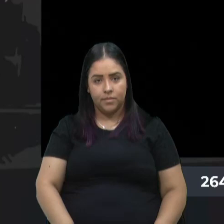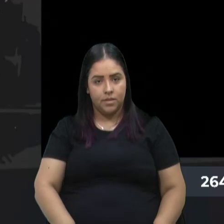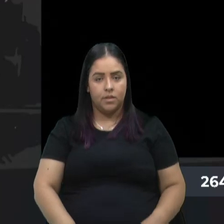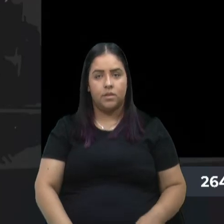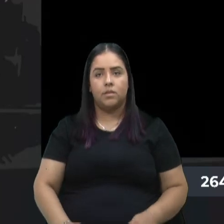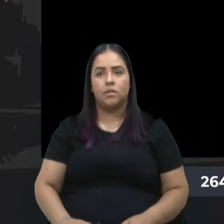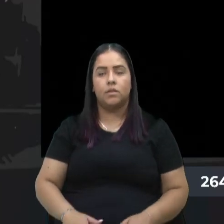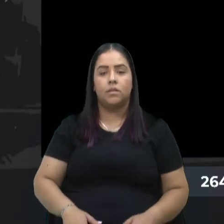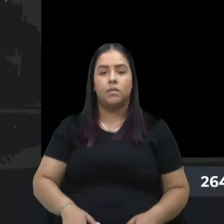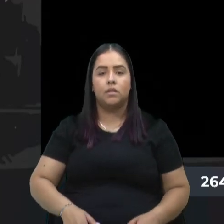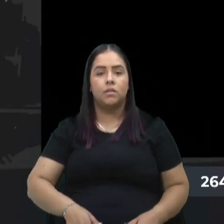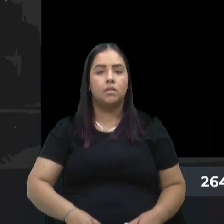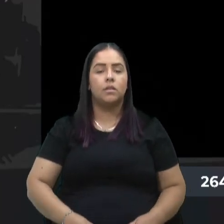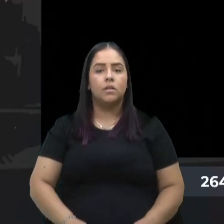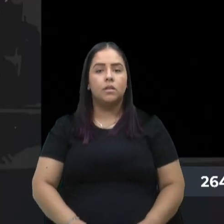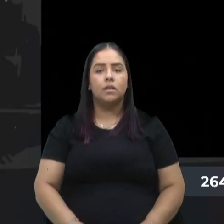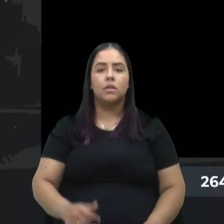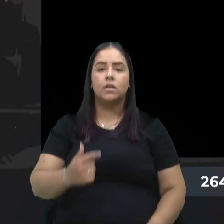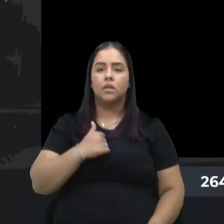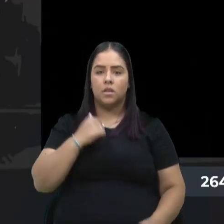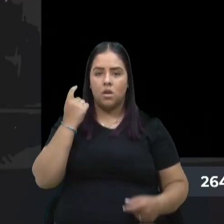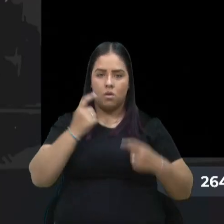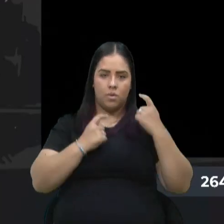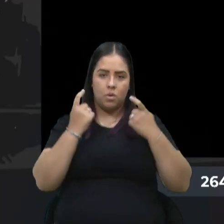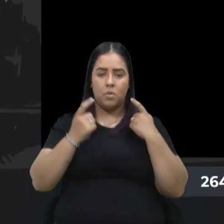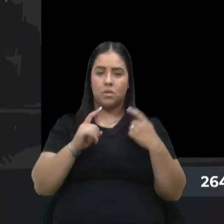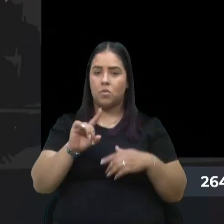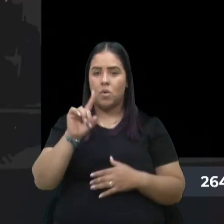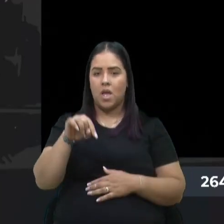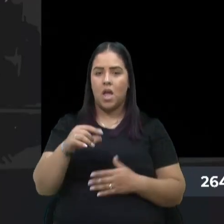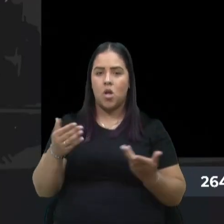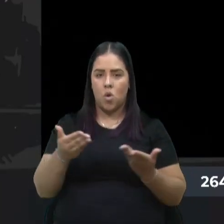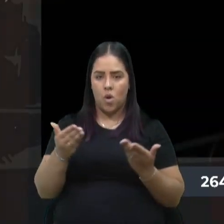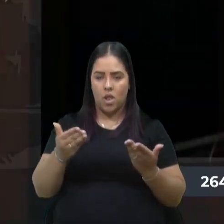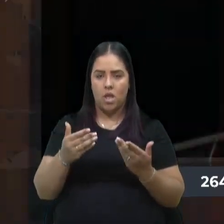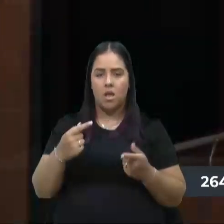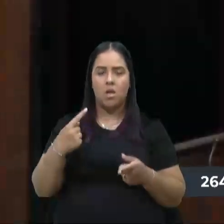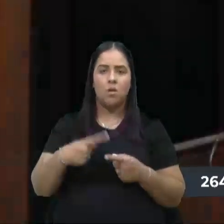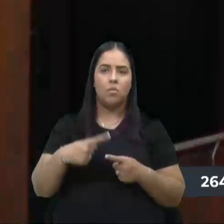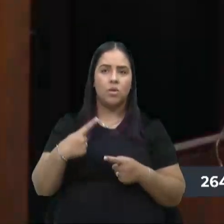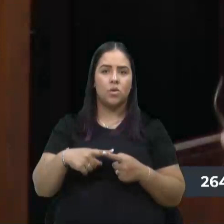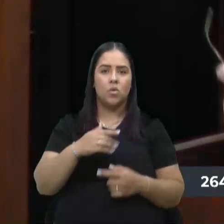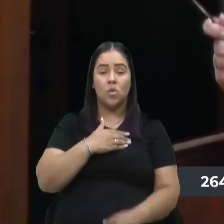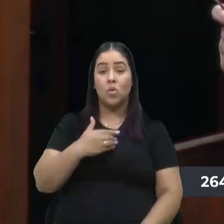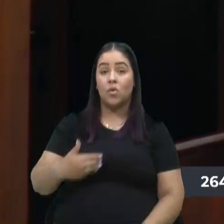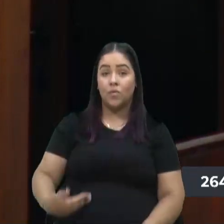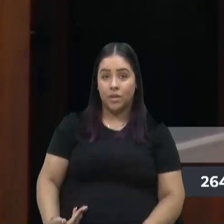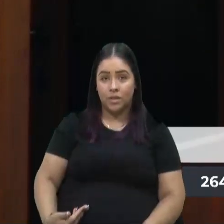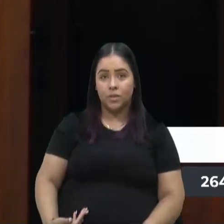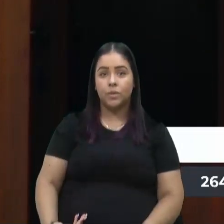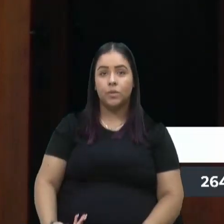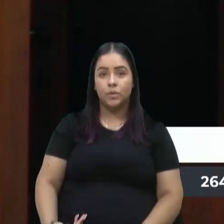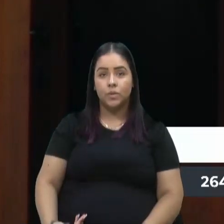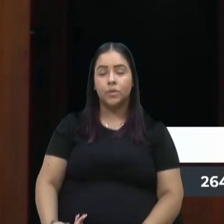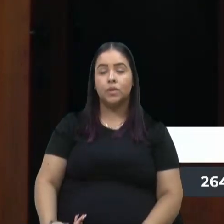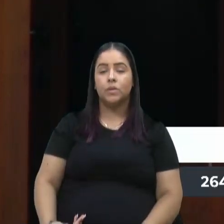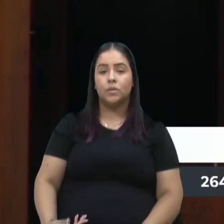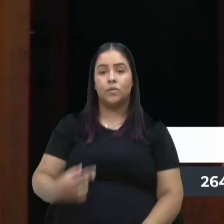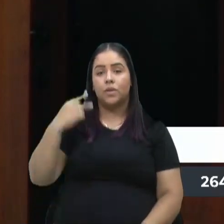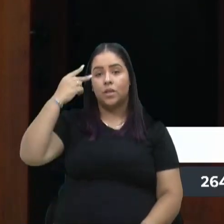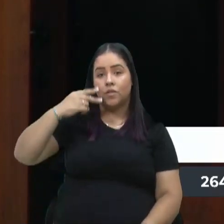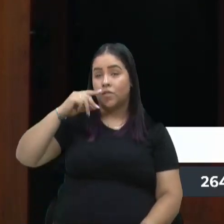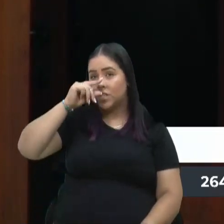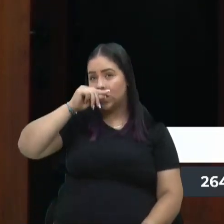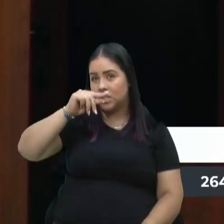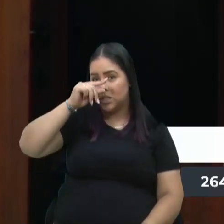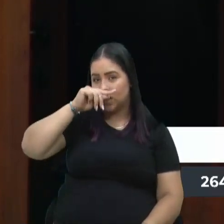estou preocupado com esse cenário, não agora. Porque o governo, vereador Fantinel, é como